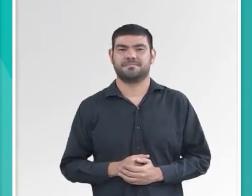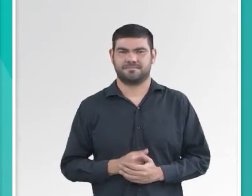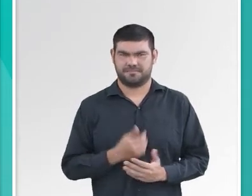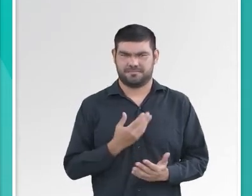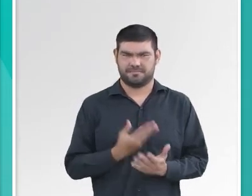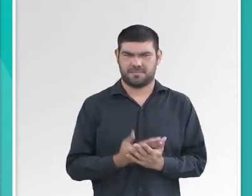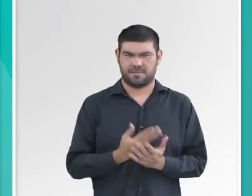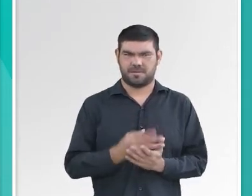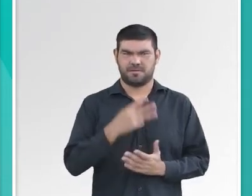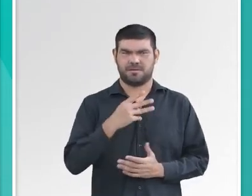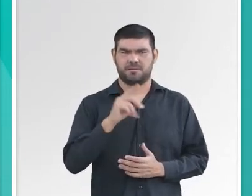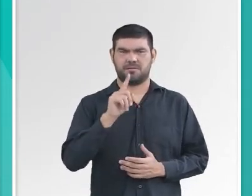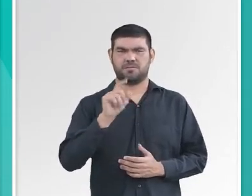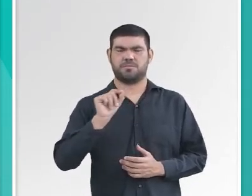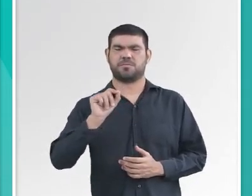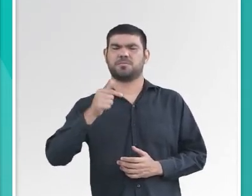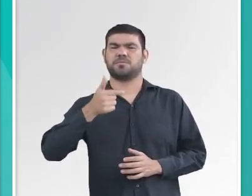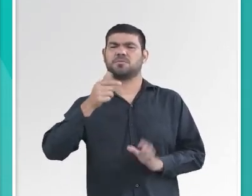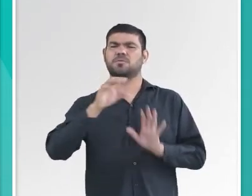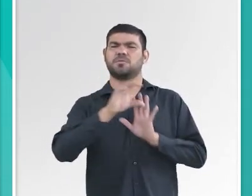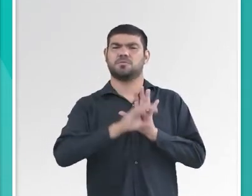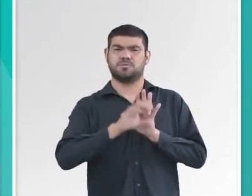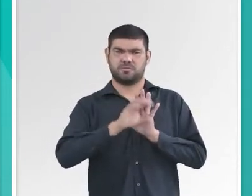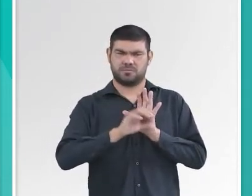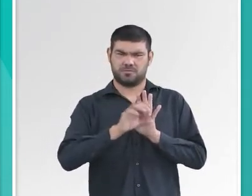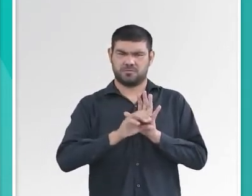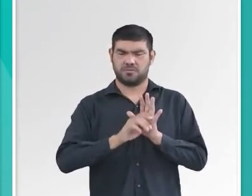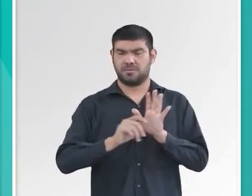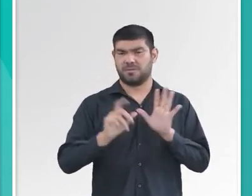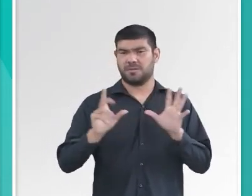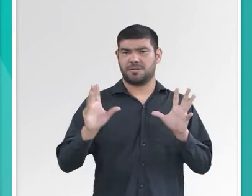Aula 31.2, conteúdo, resenha.